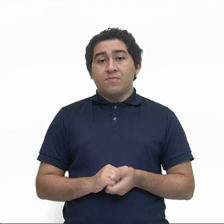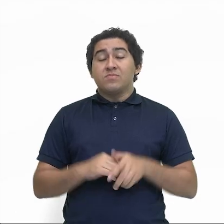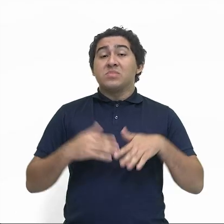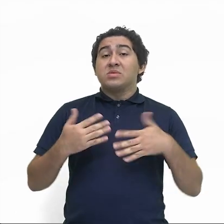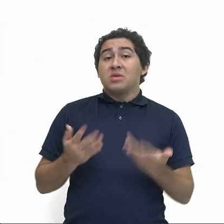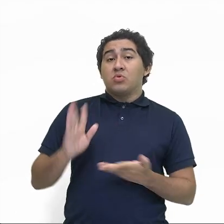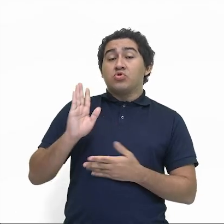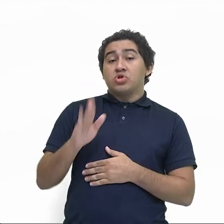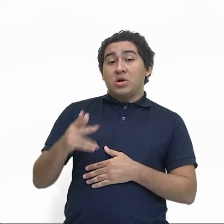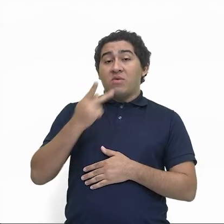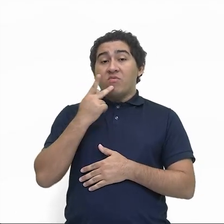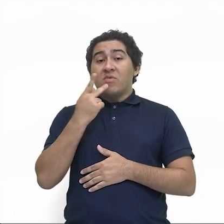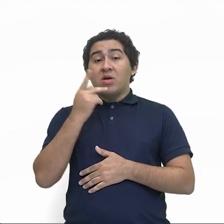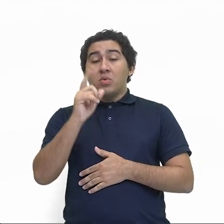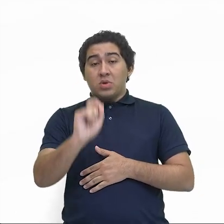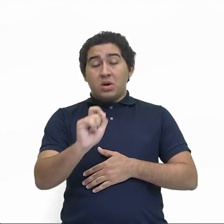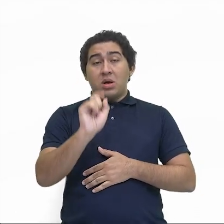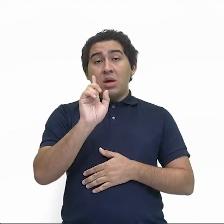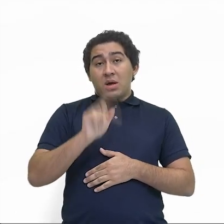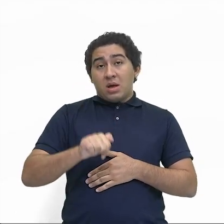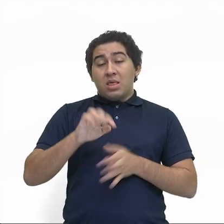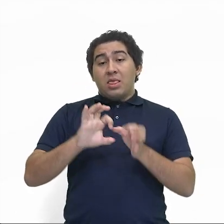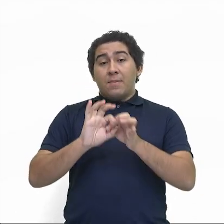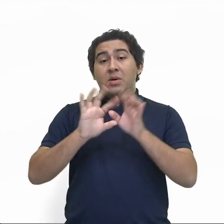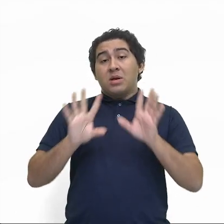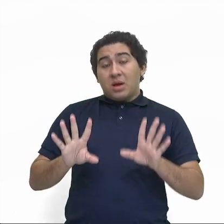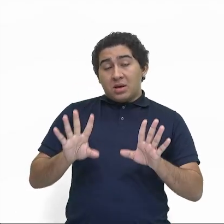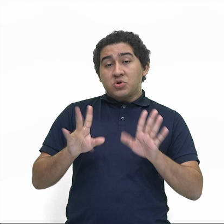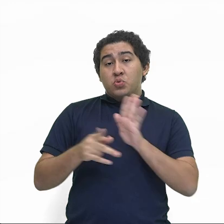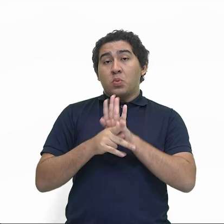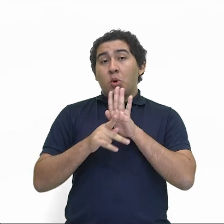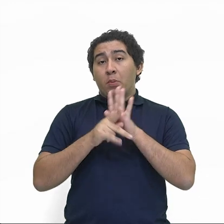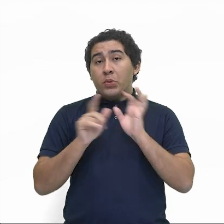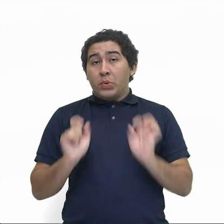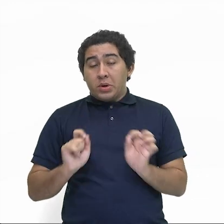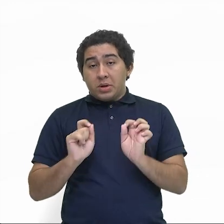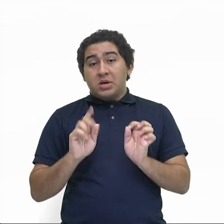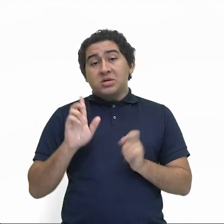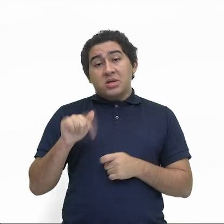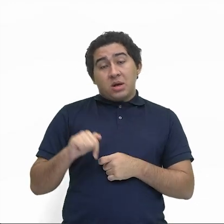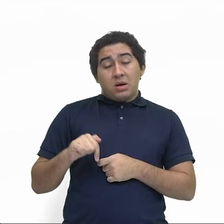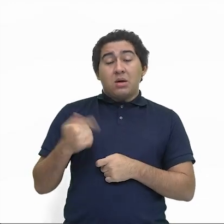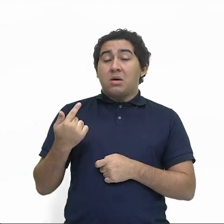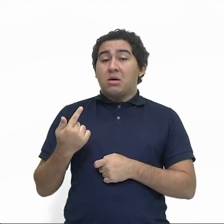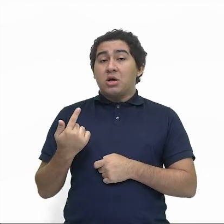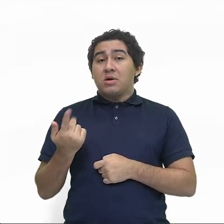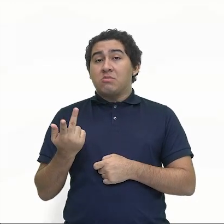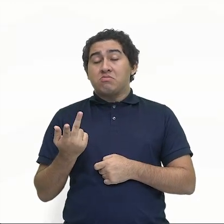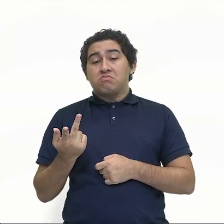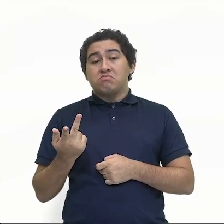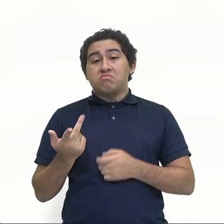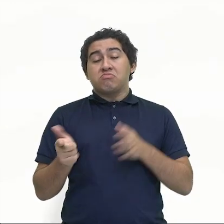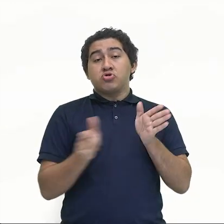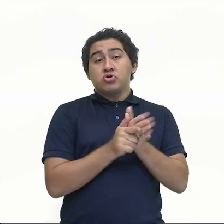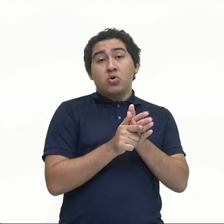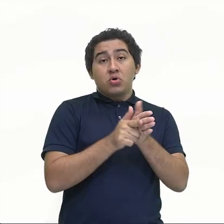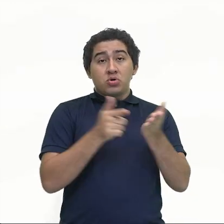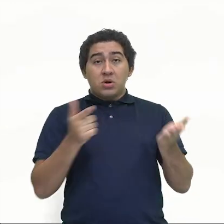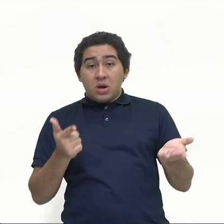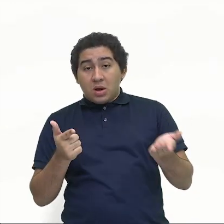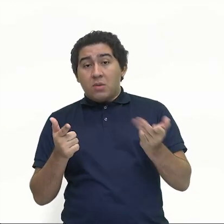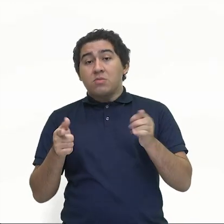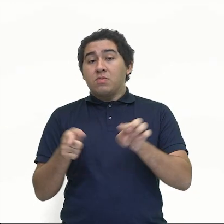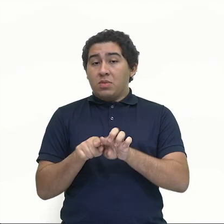já está falando sobre a questão da liberdade, né, nas páginas de